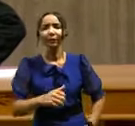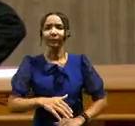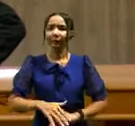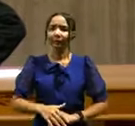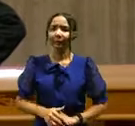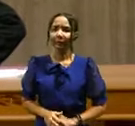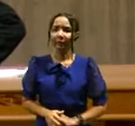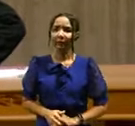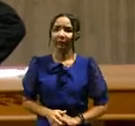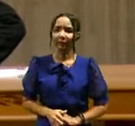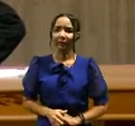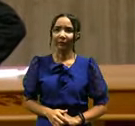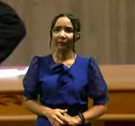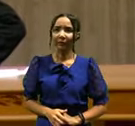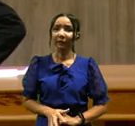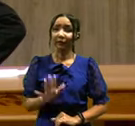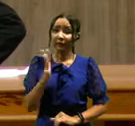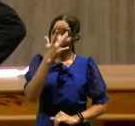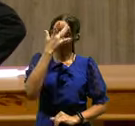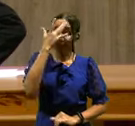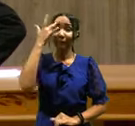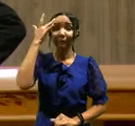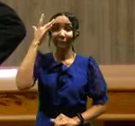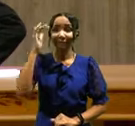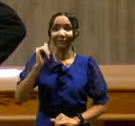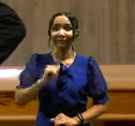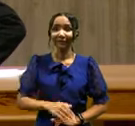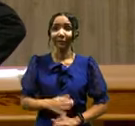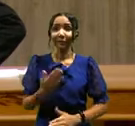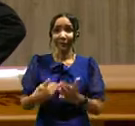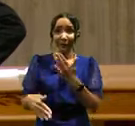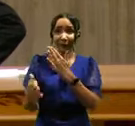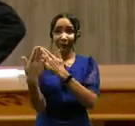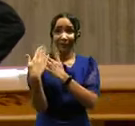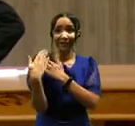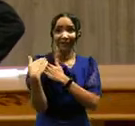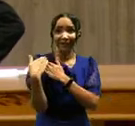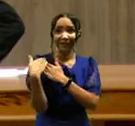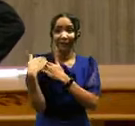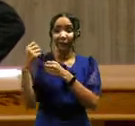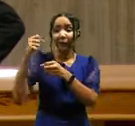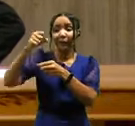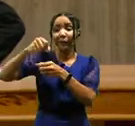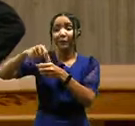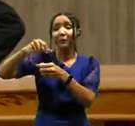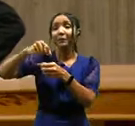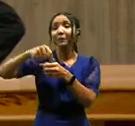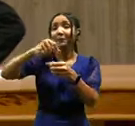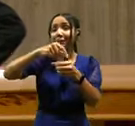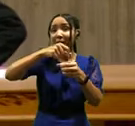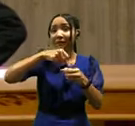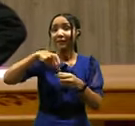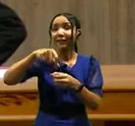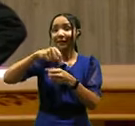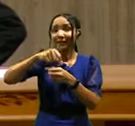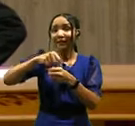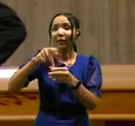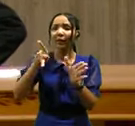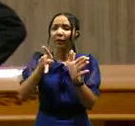está Semeando aqui é Jesus mas o próprio Jesus que